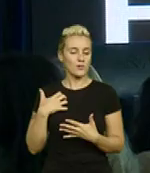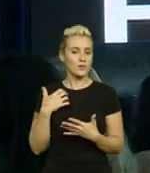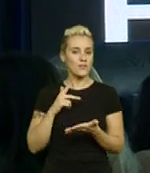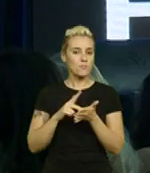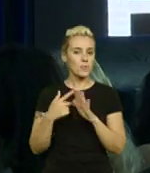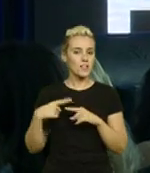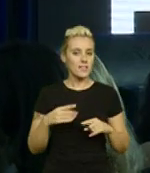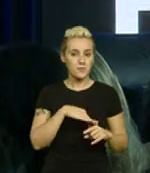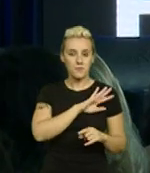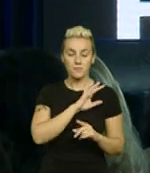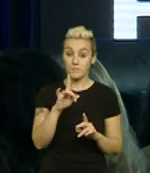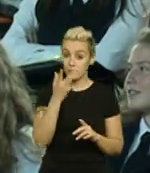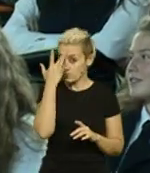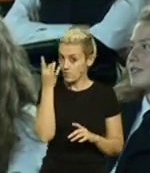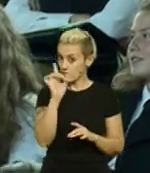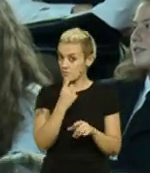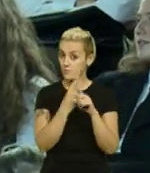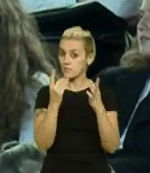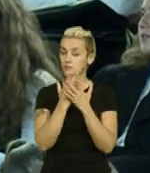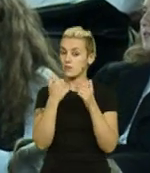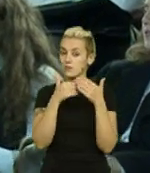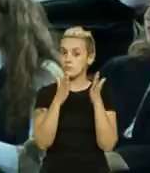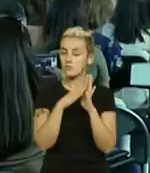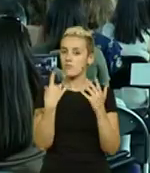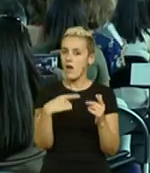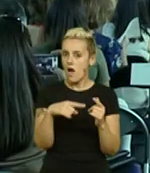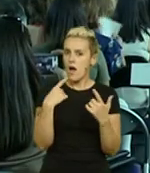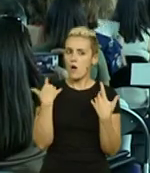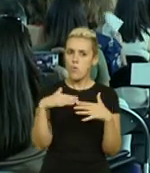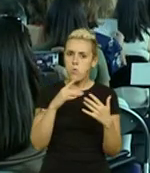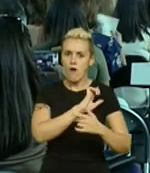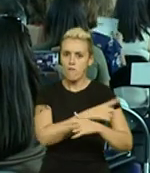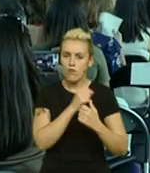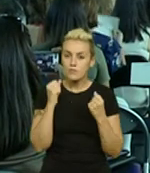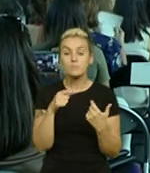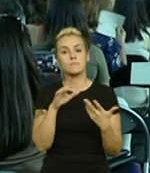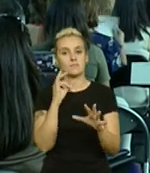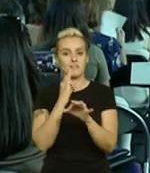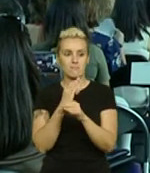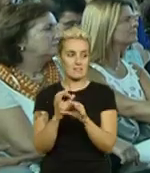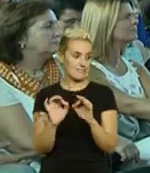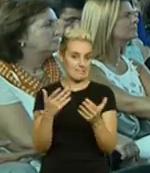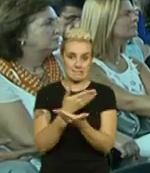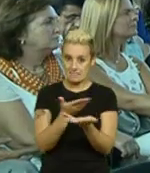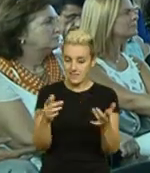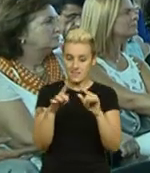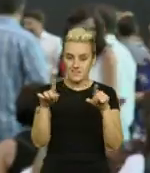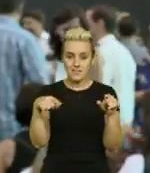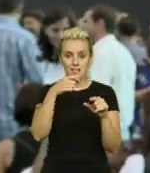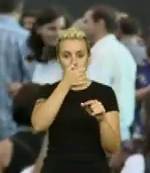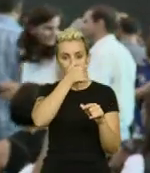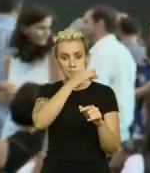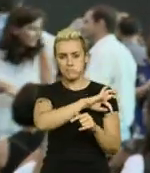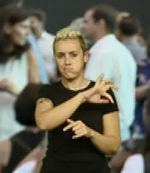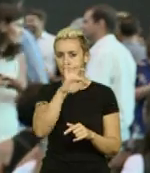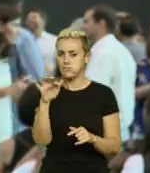isso não é fácil as nossas escolas têm todas as imagens muito fortes e até que um evento desta dimensão é com salvas desta dimensão que